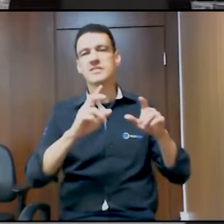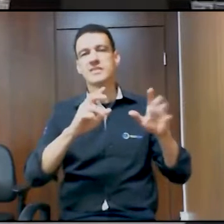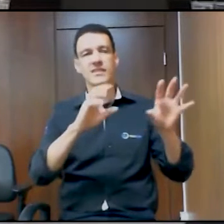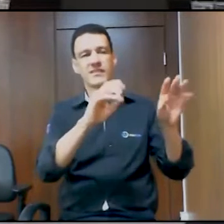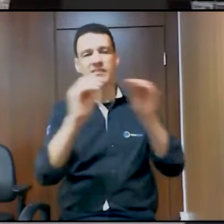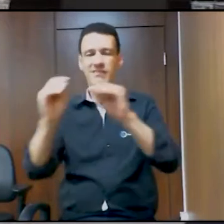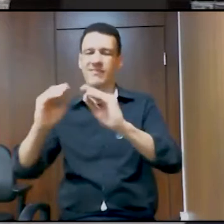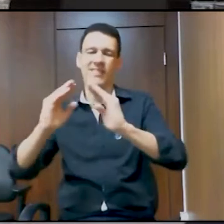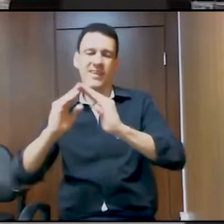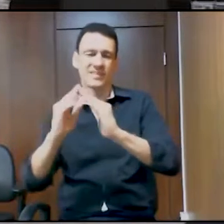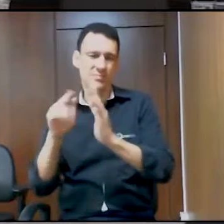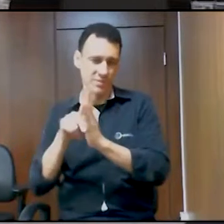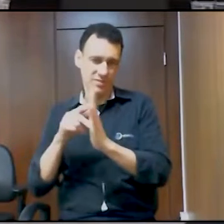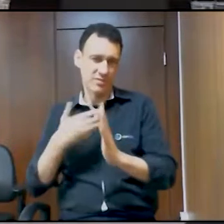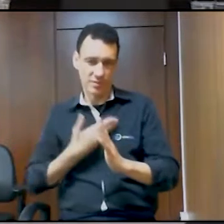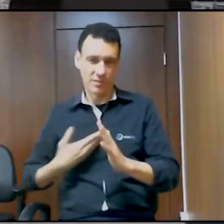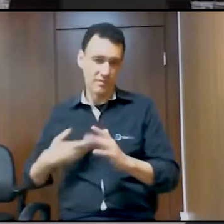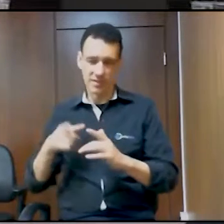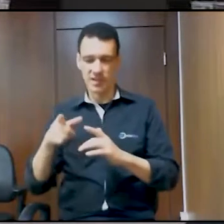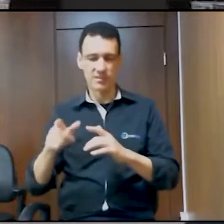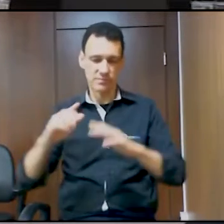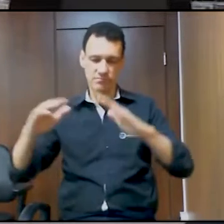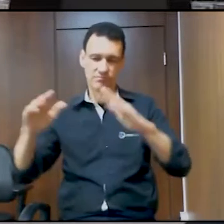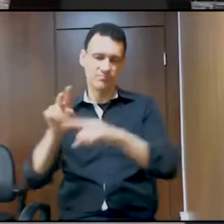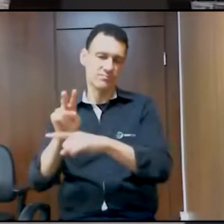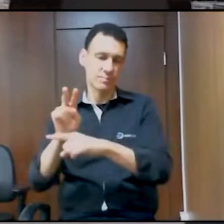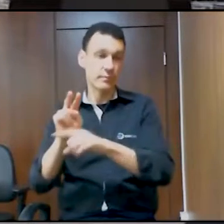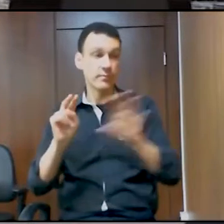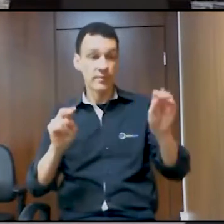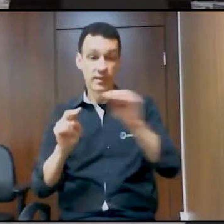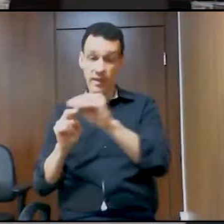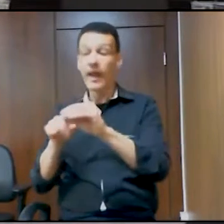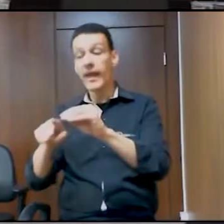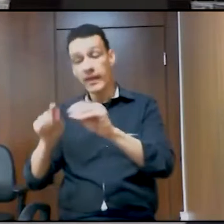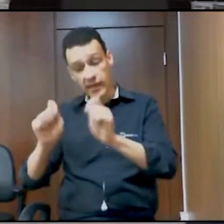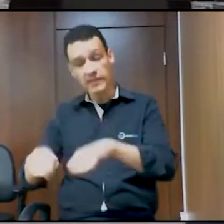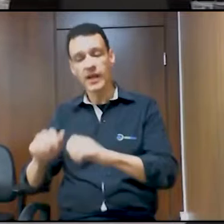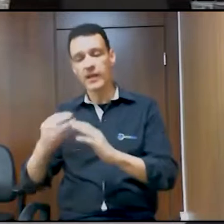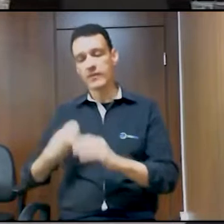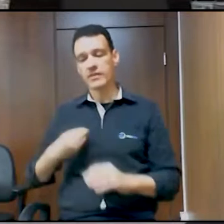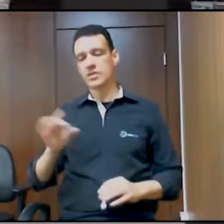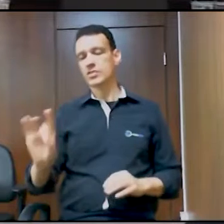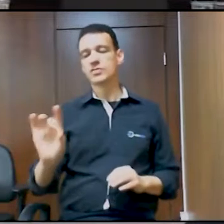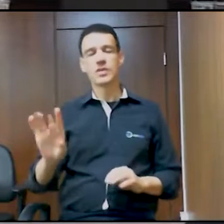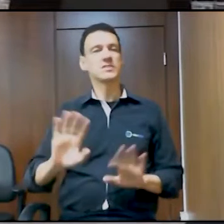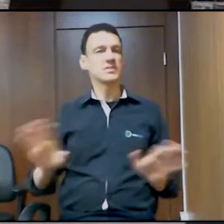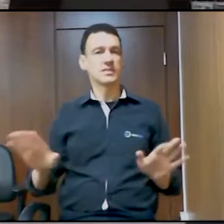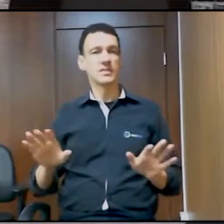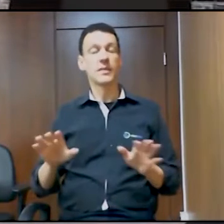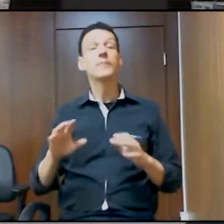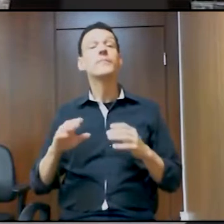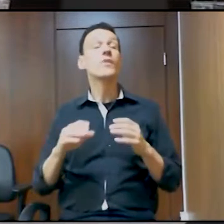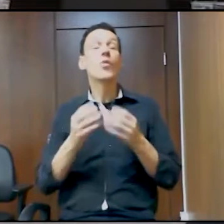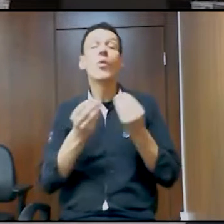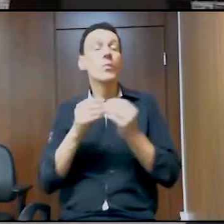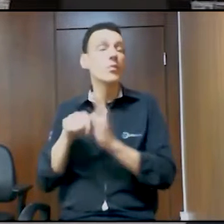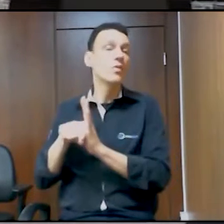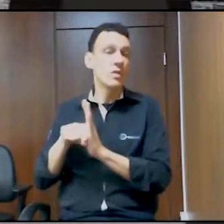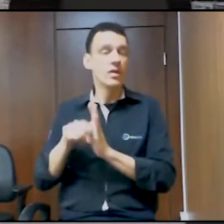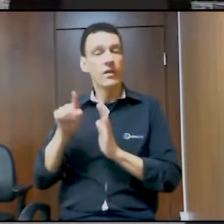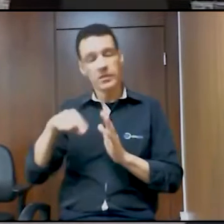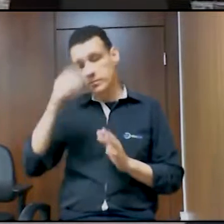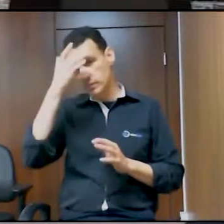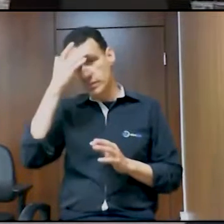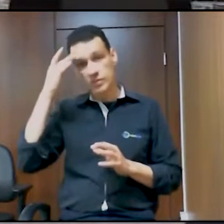fazer foi de pessoas que estavam no centro de acolhida e tinham renda suficiente para conseguir